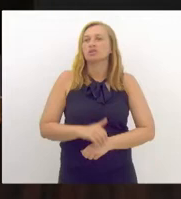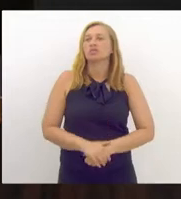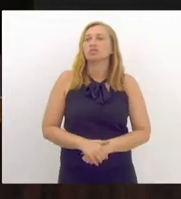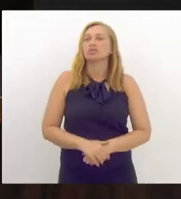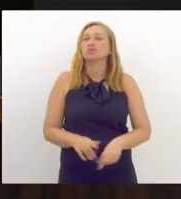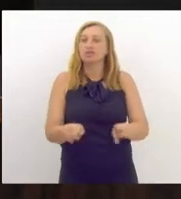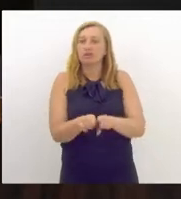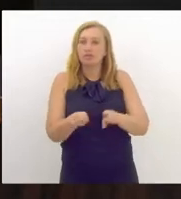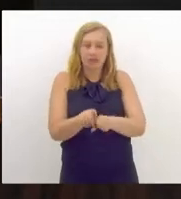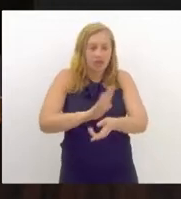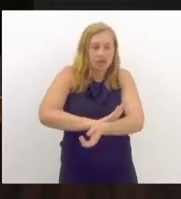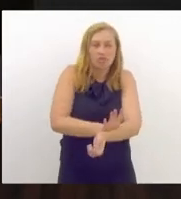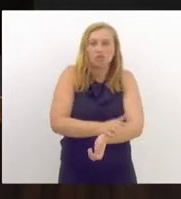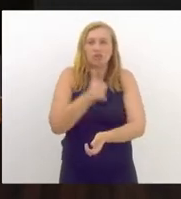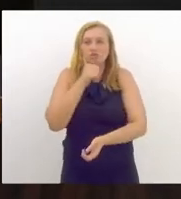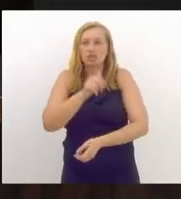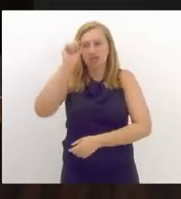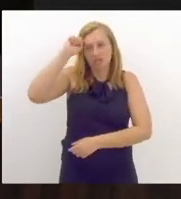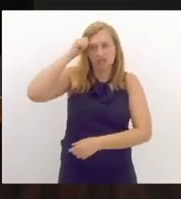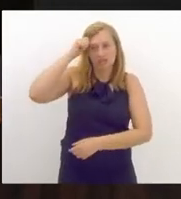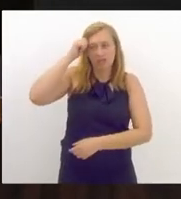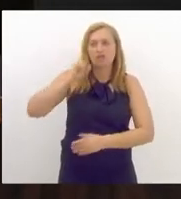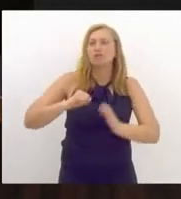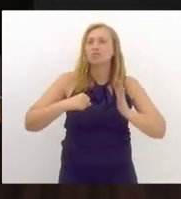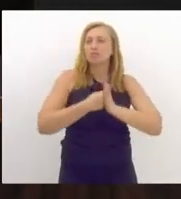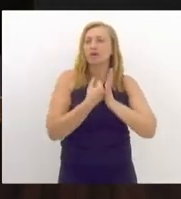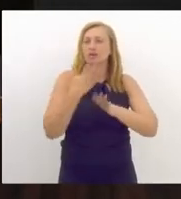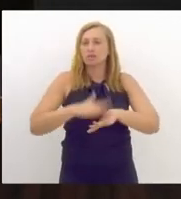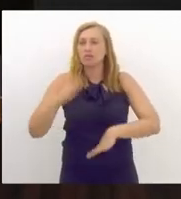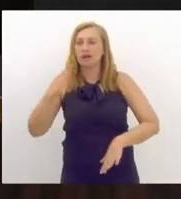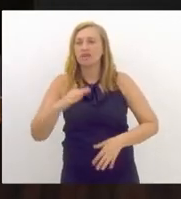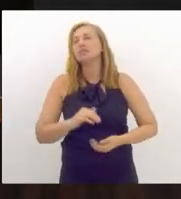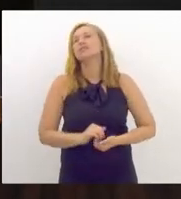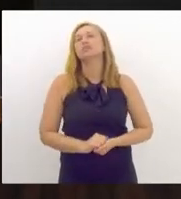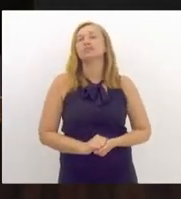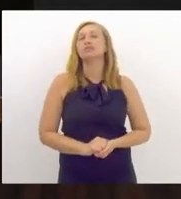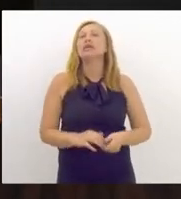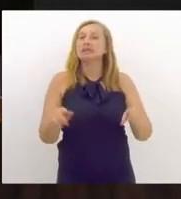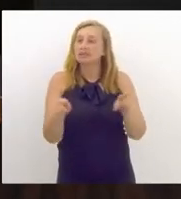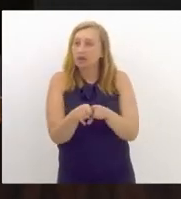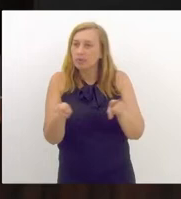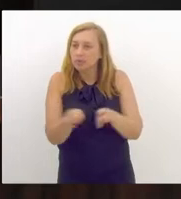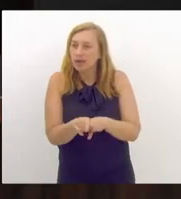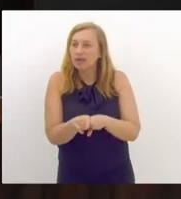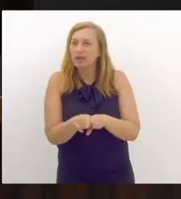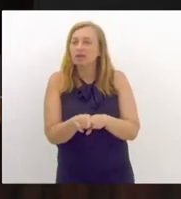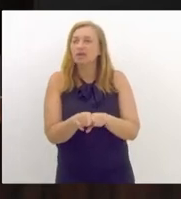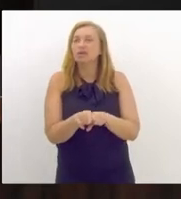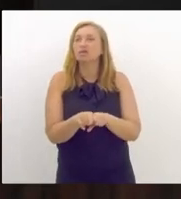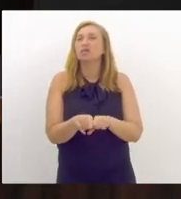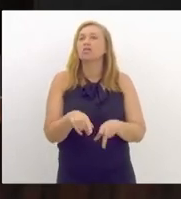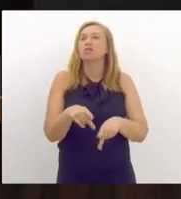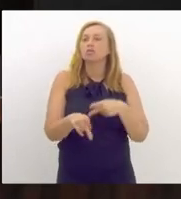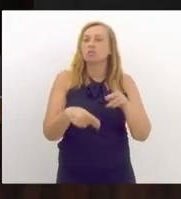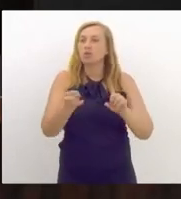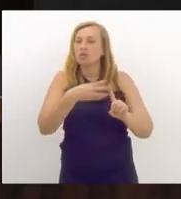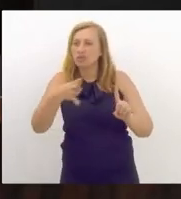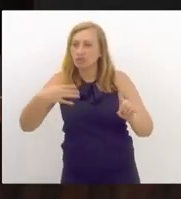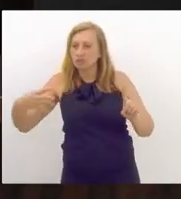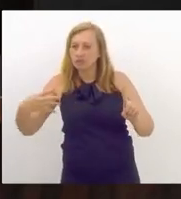racial as mulheres negras com impacto ainda maior também atravessando a população